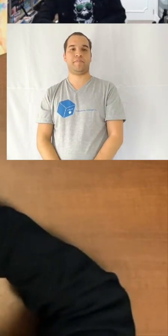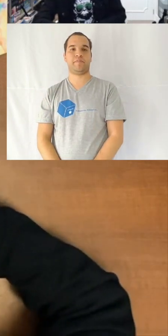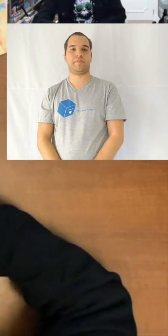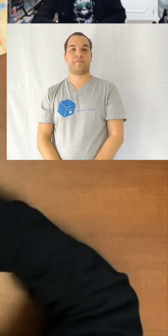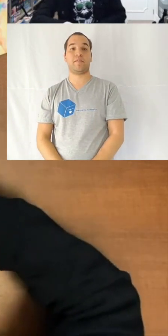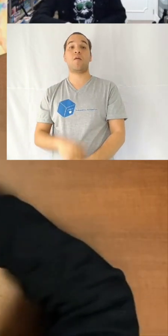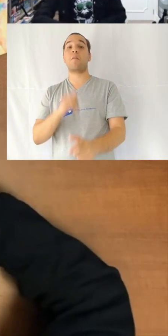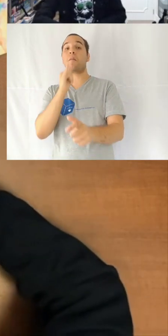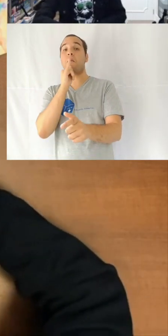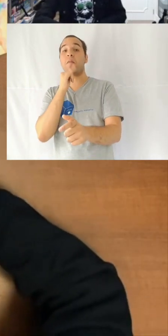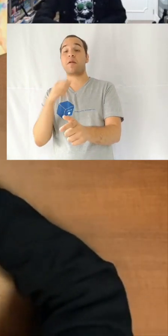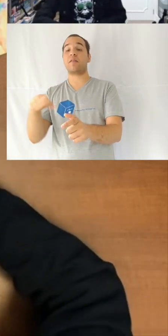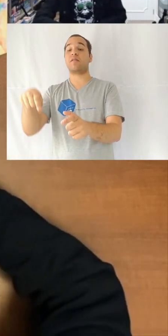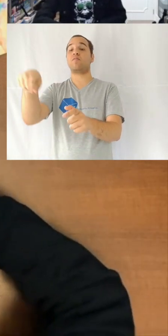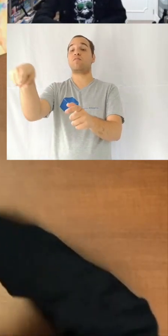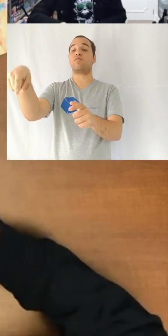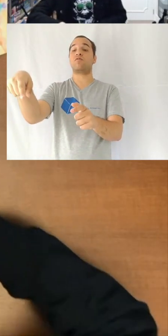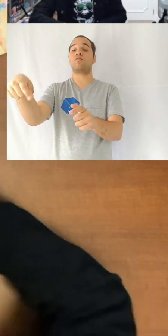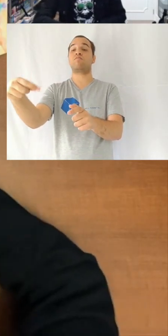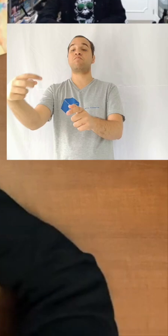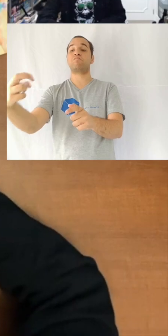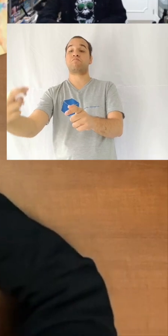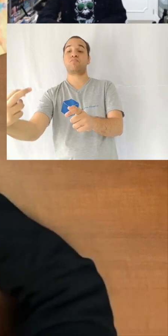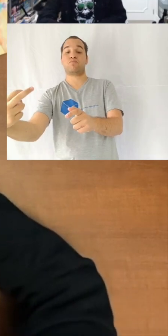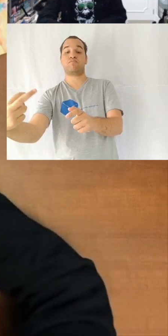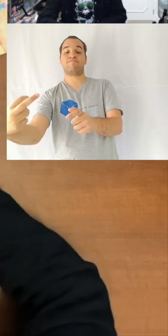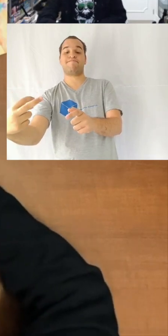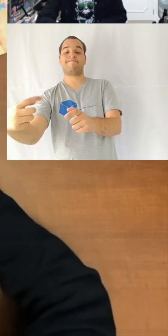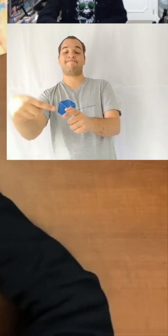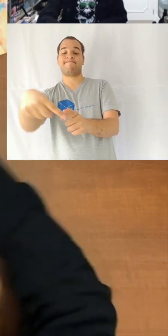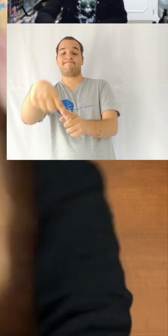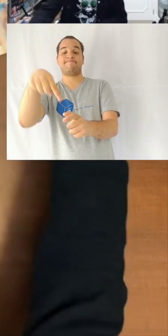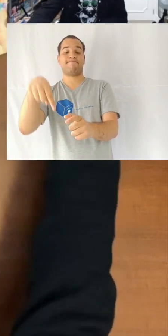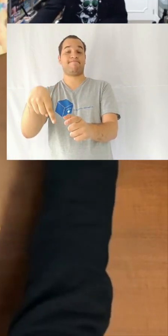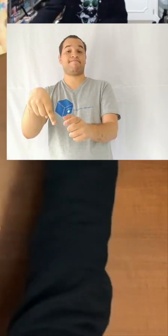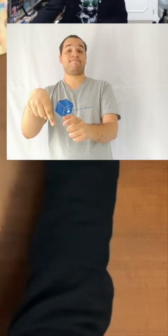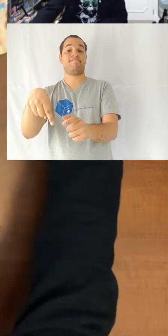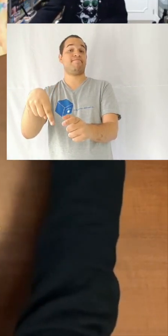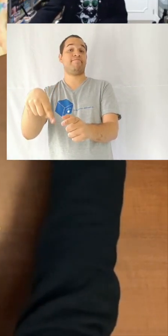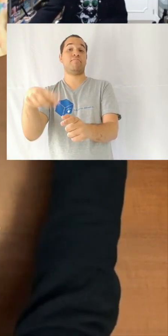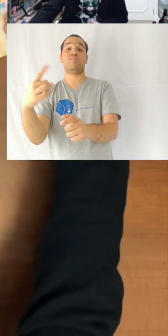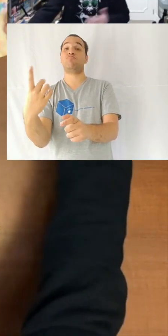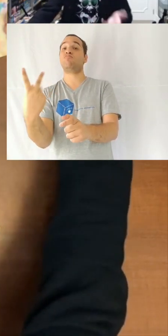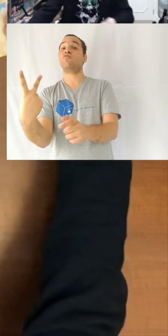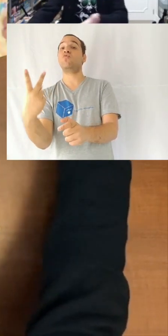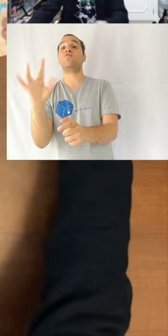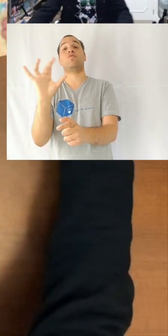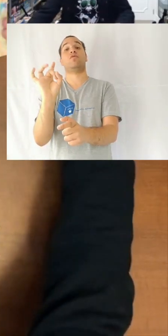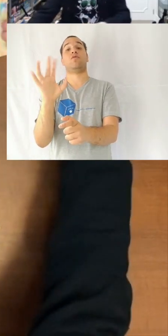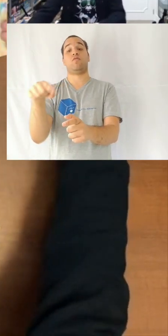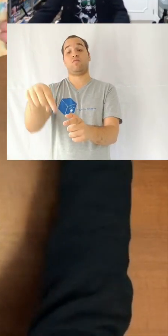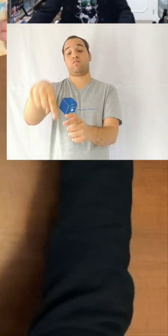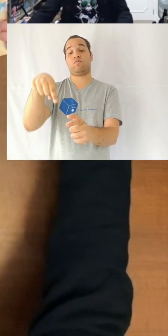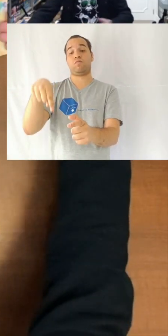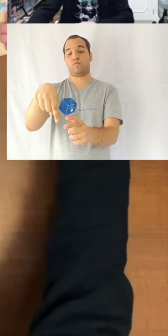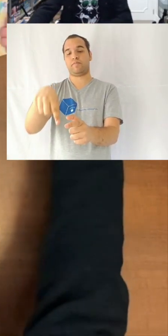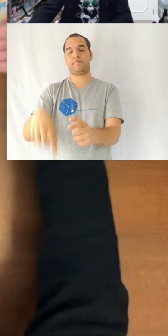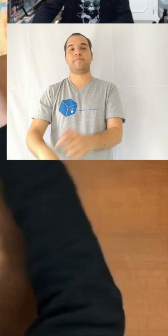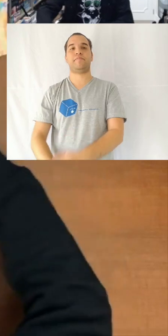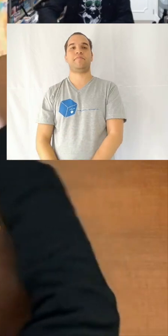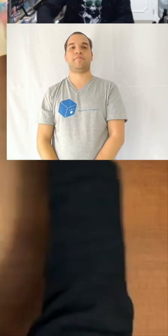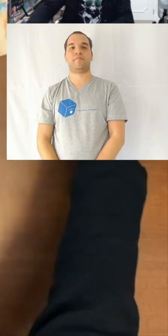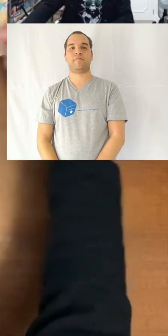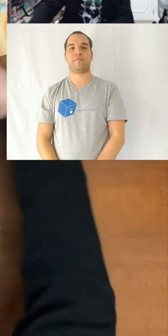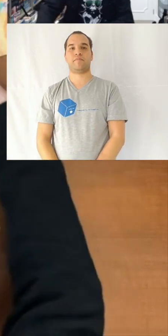você está olhando está efetivamente vazio, aí você tem acesso direto à carta do meio. Note que este jogador aqui, se fosse essa situação,